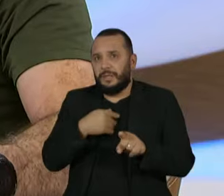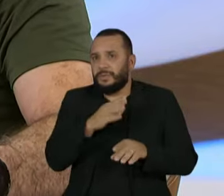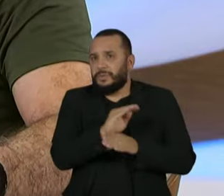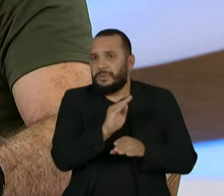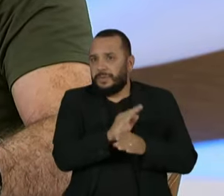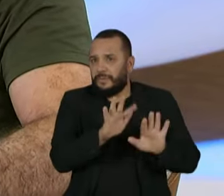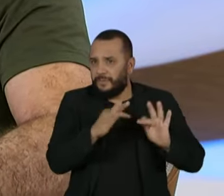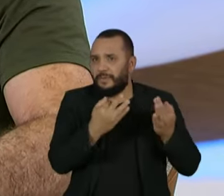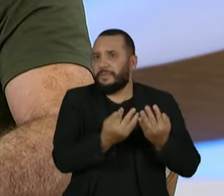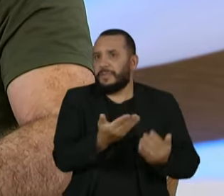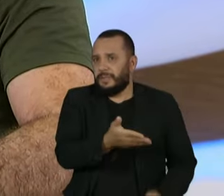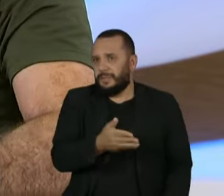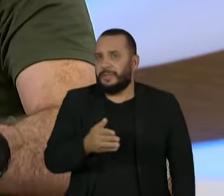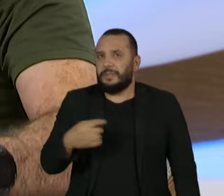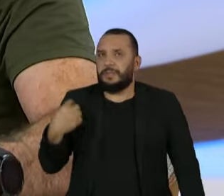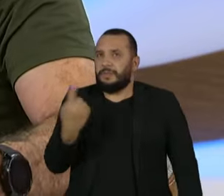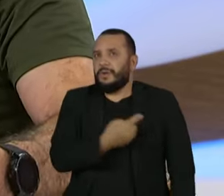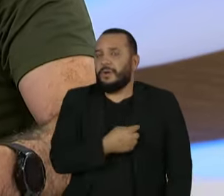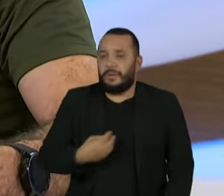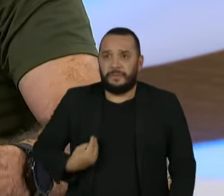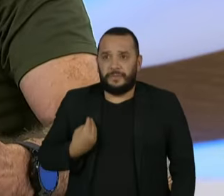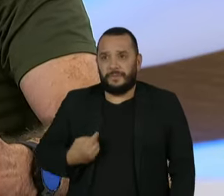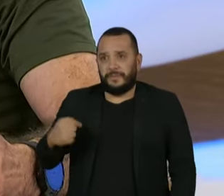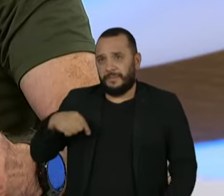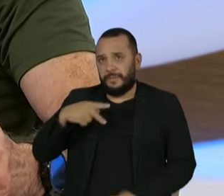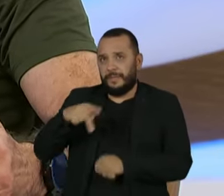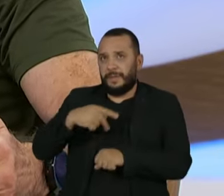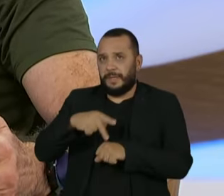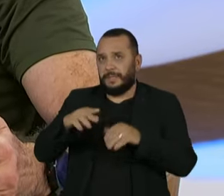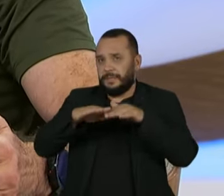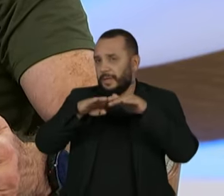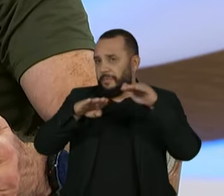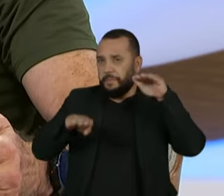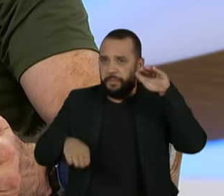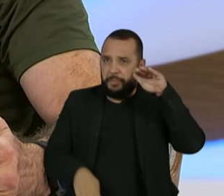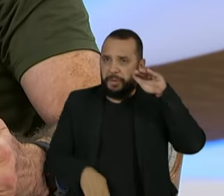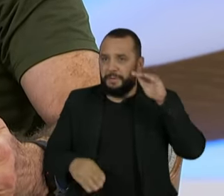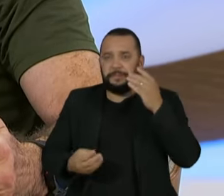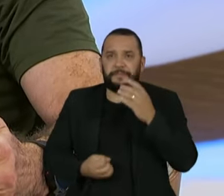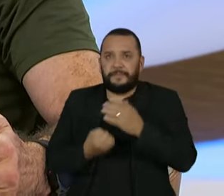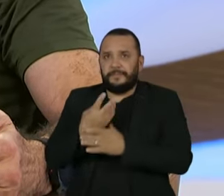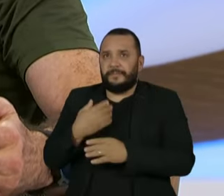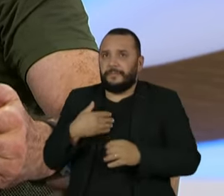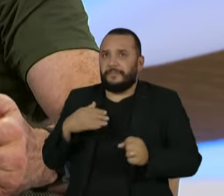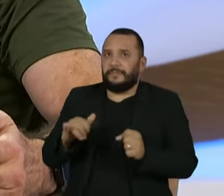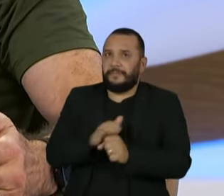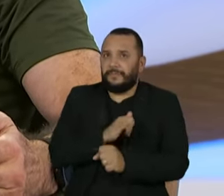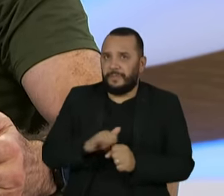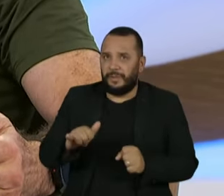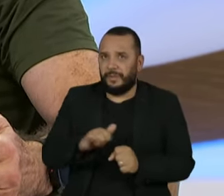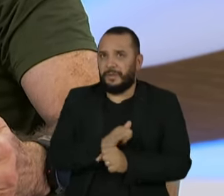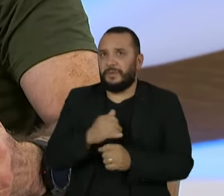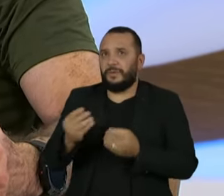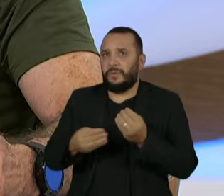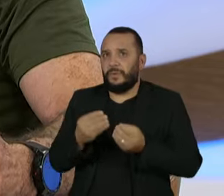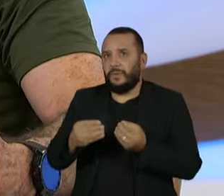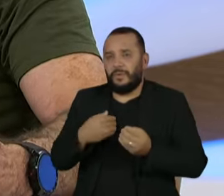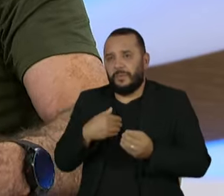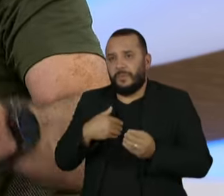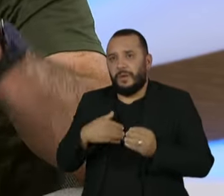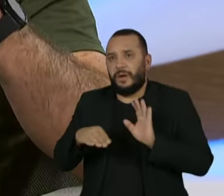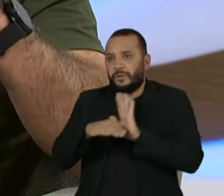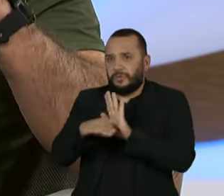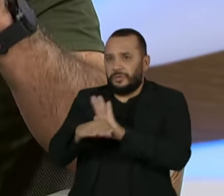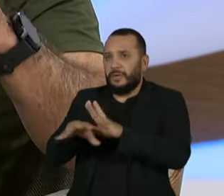nós vivemos já foi dito aqui num país extremamente desigual Então a gente tem que criar mecanismos que forme as pessoas mais